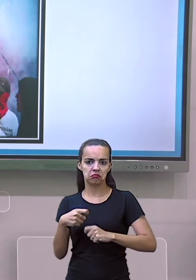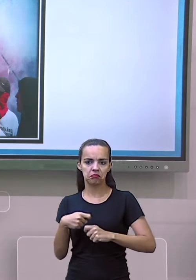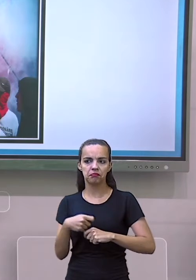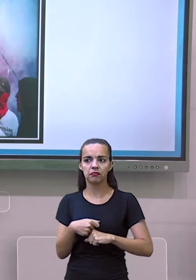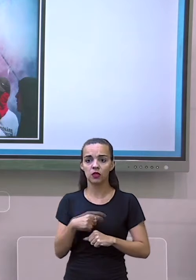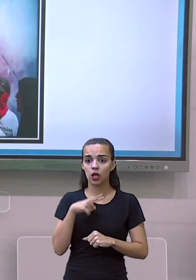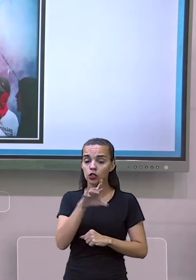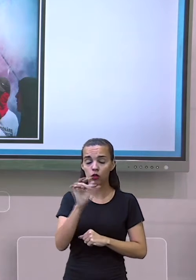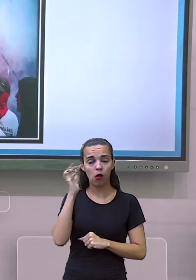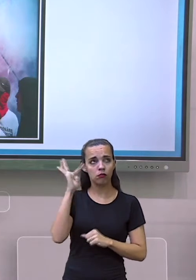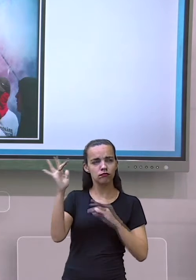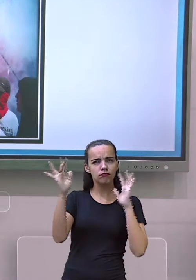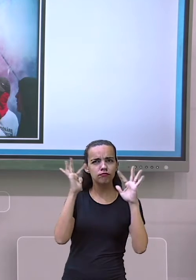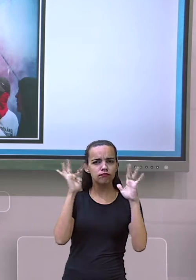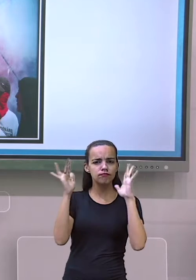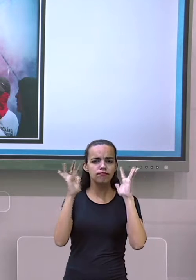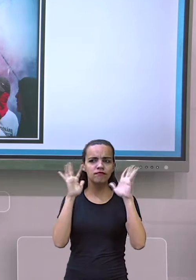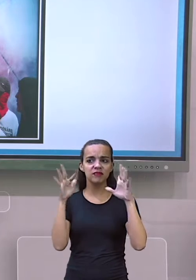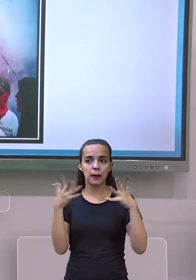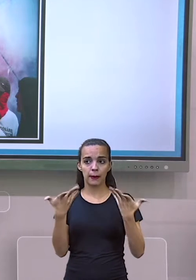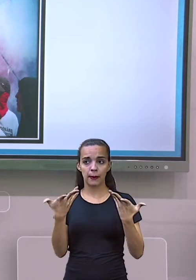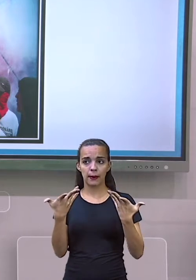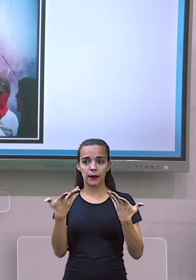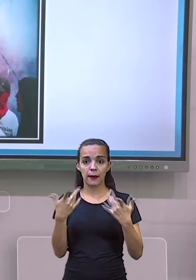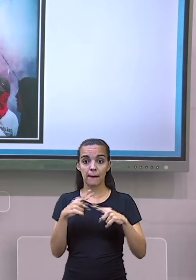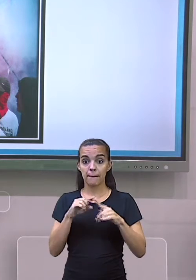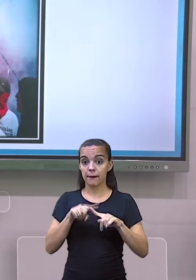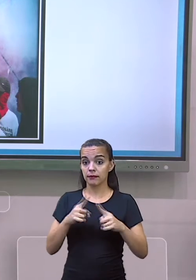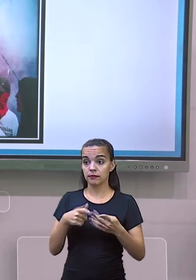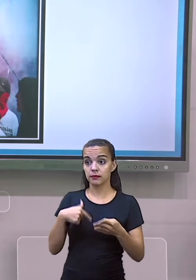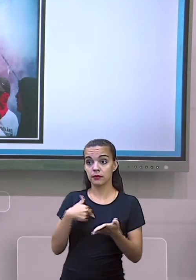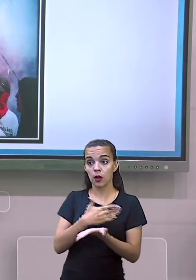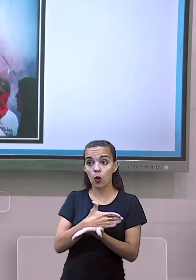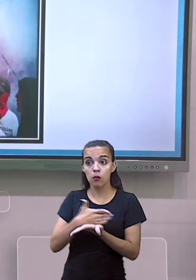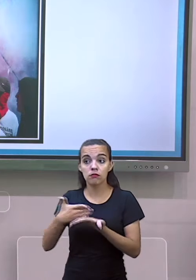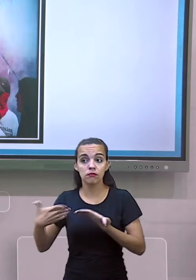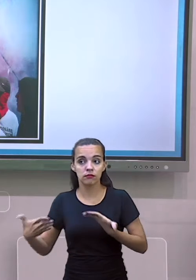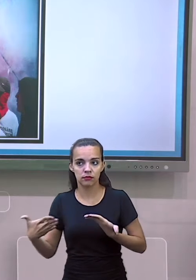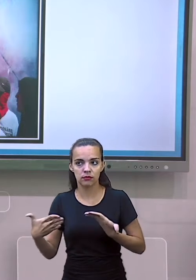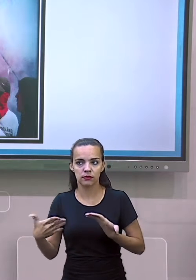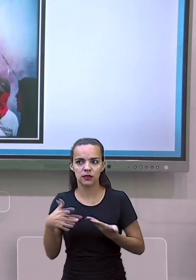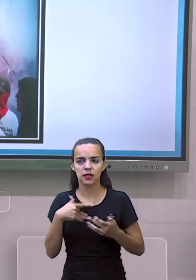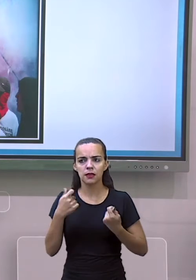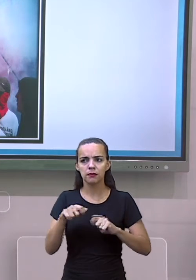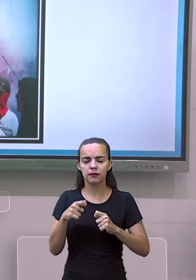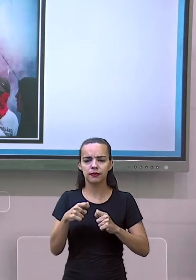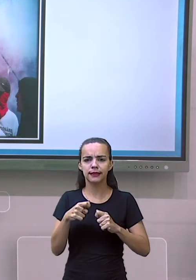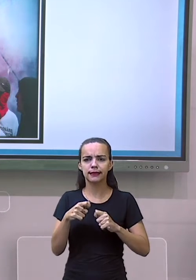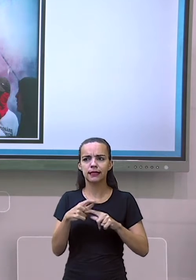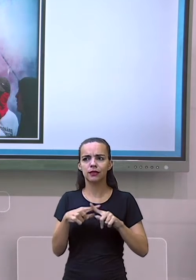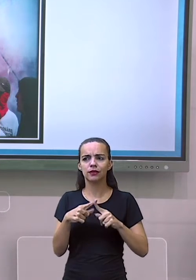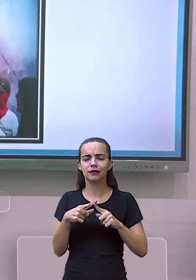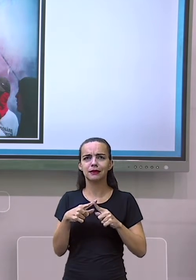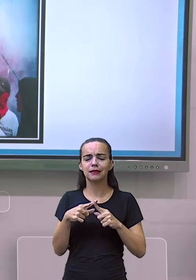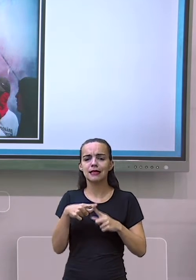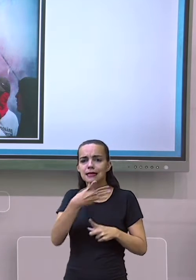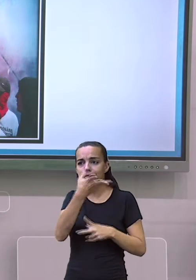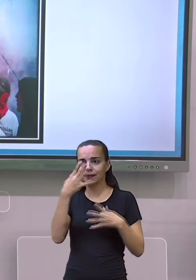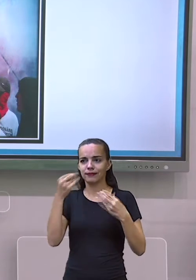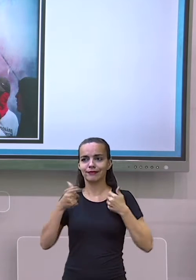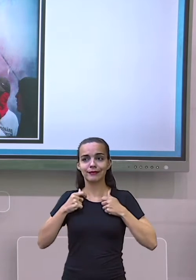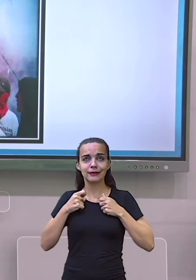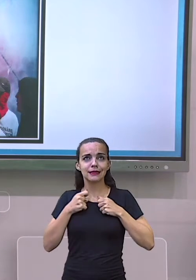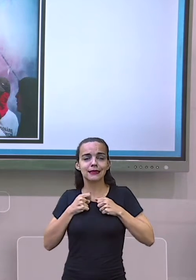reflexão. Mas para começar a funcionar, nós temos que nos despir de todos